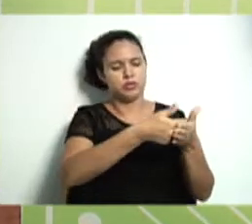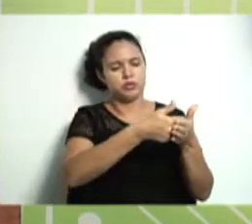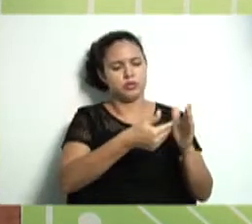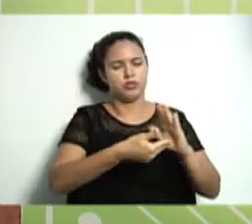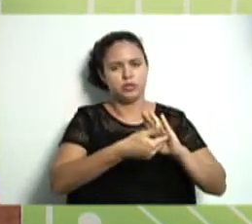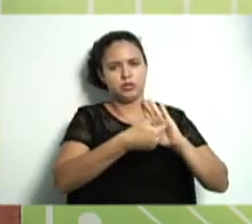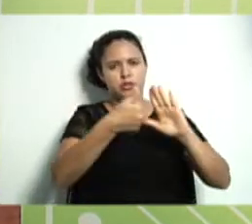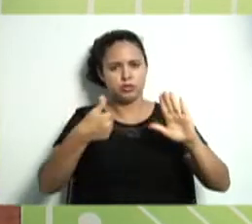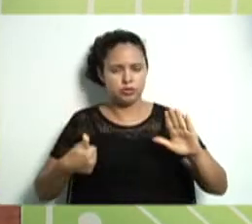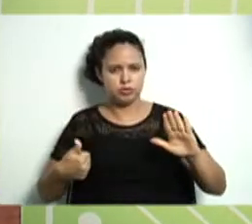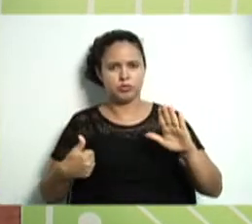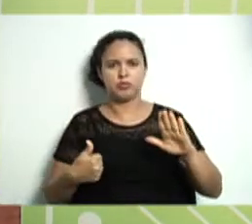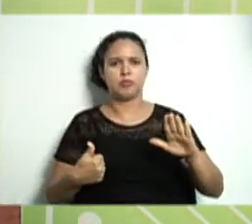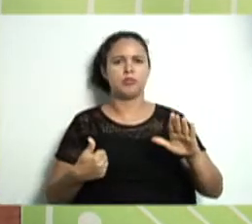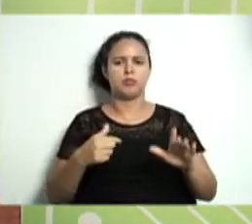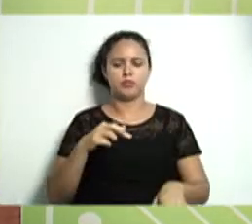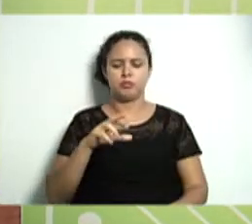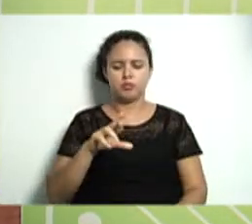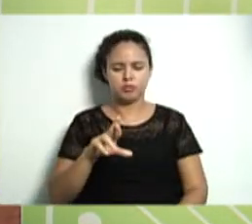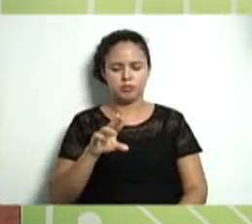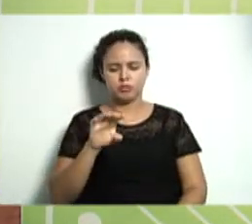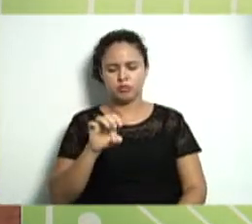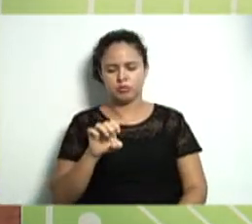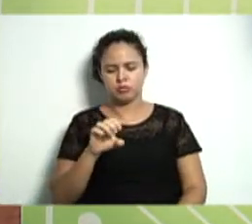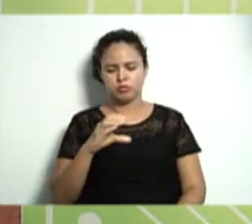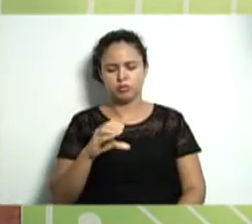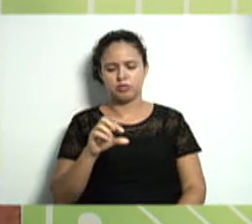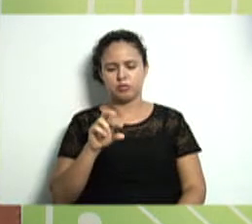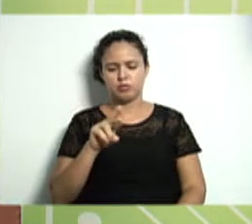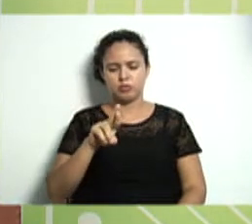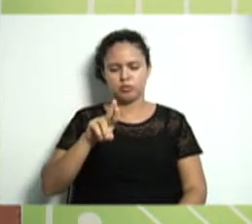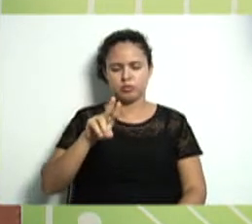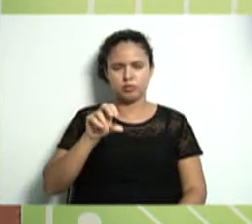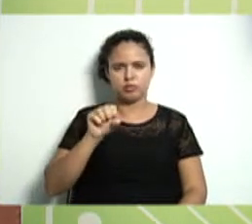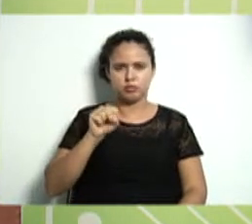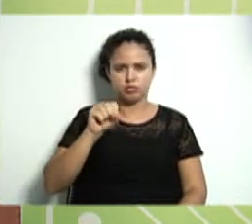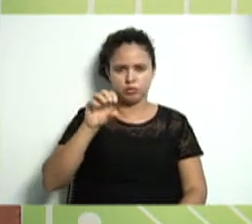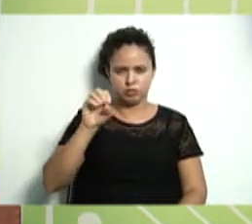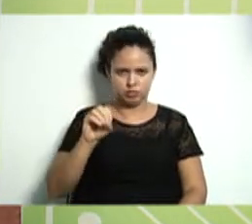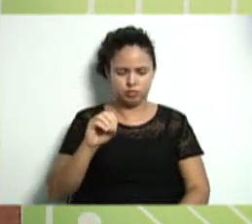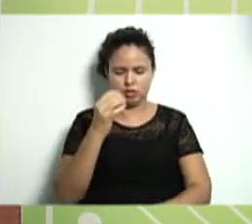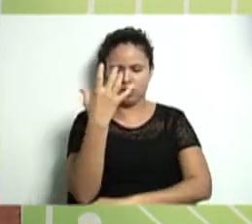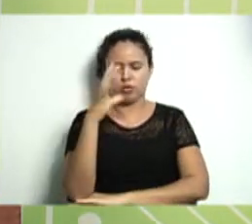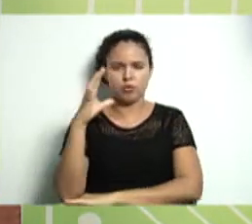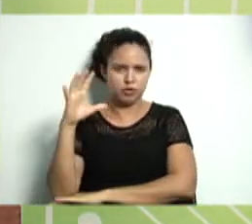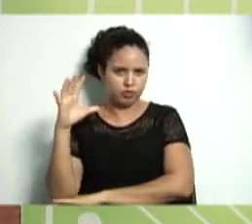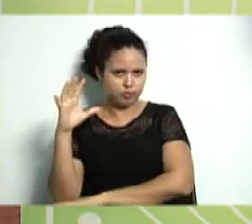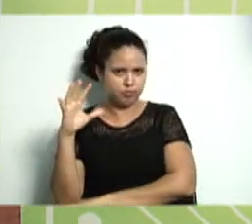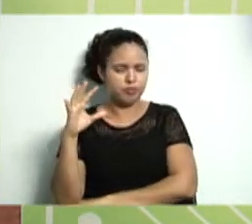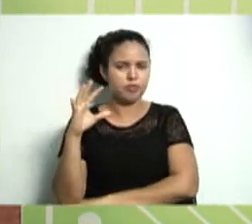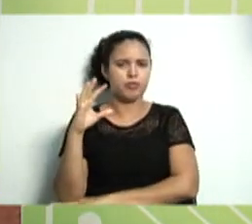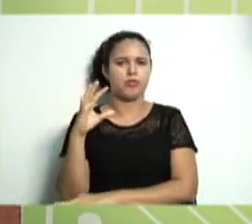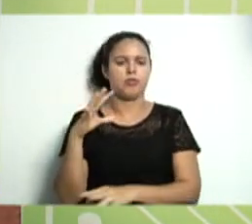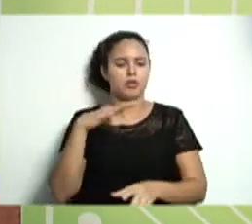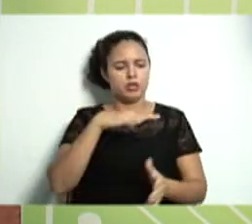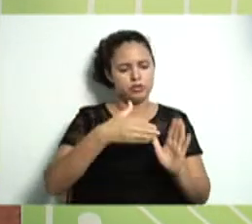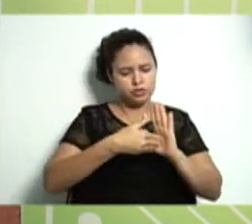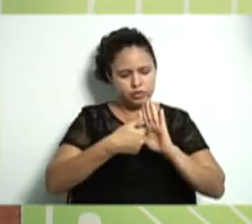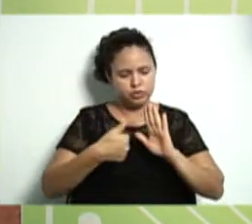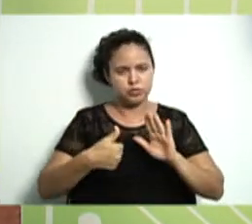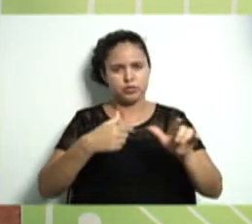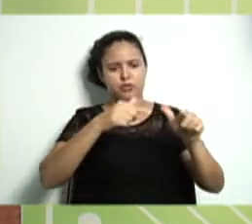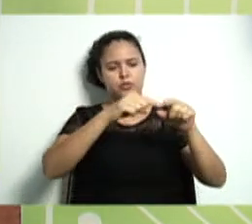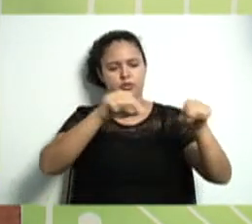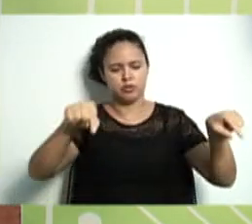que ele utilizava, né, os recursos da natureza, foi retirado do trabalhador as terras que ele